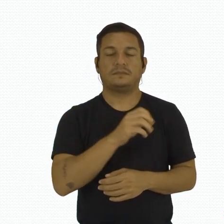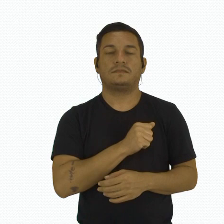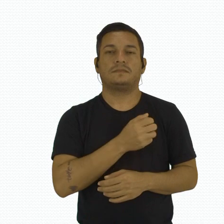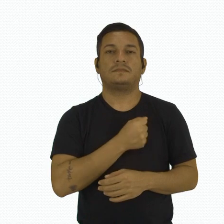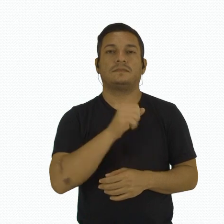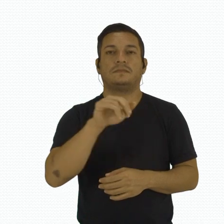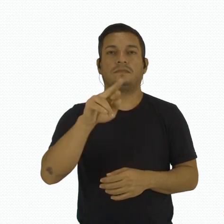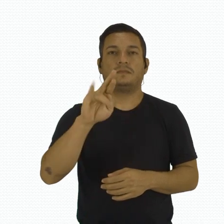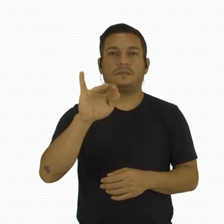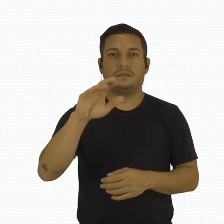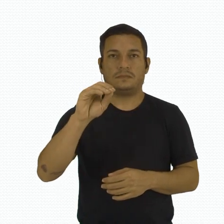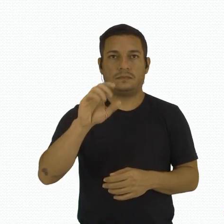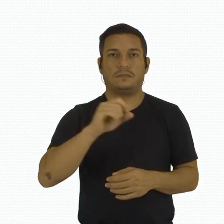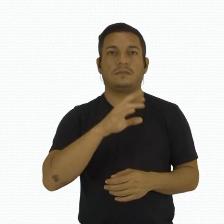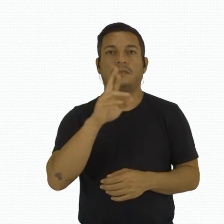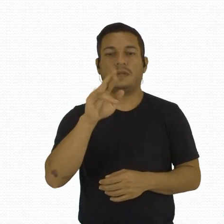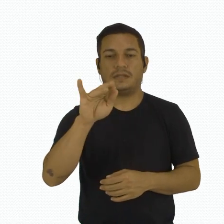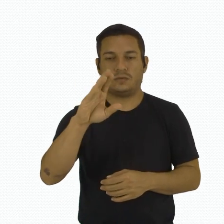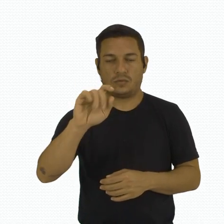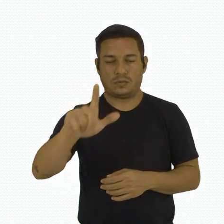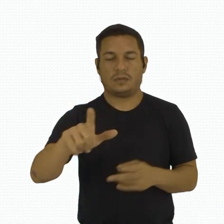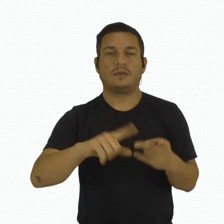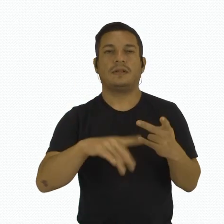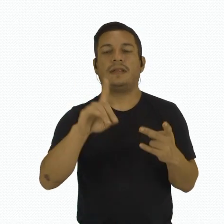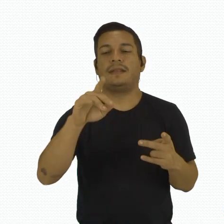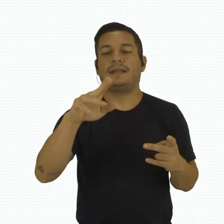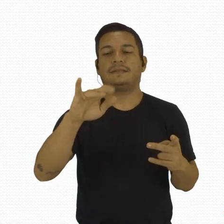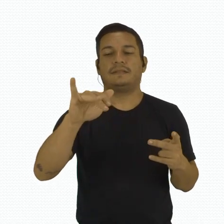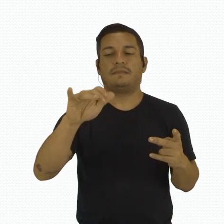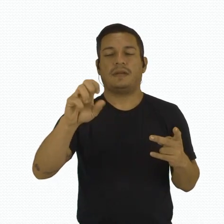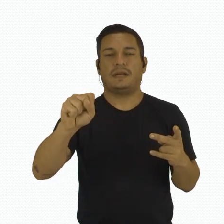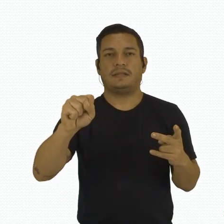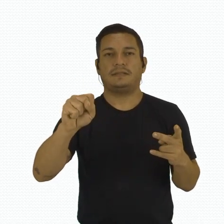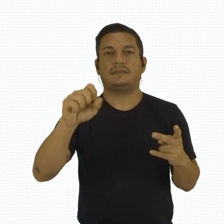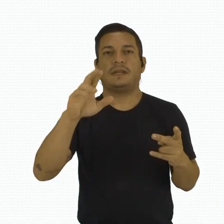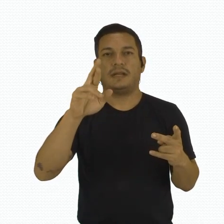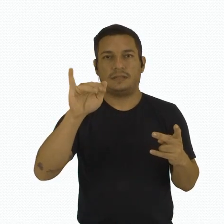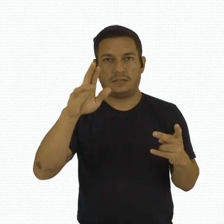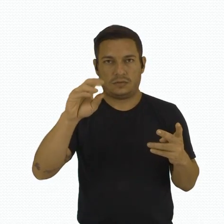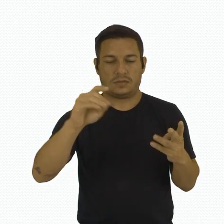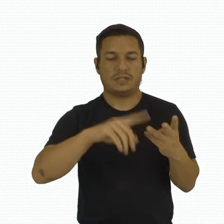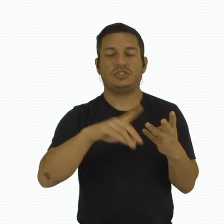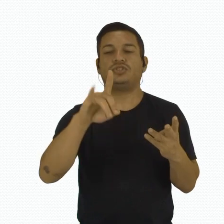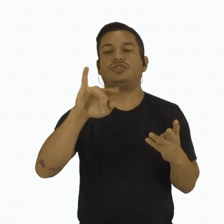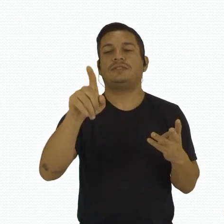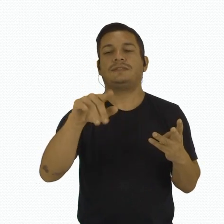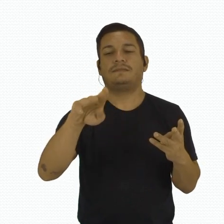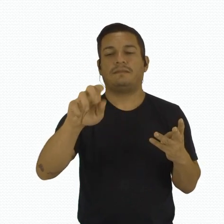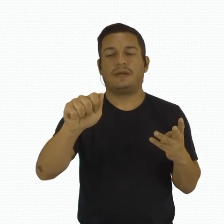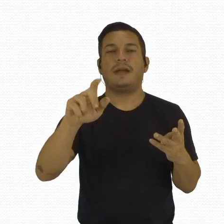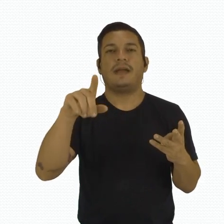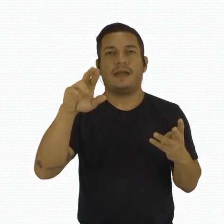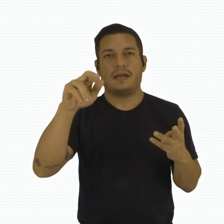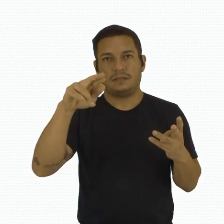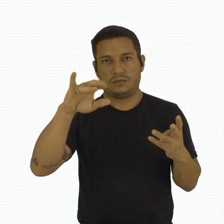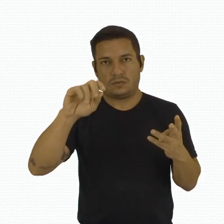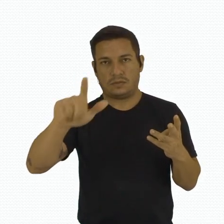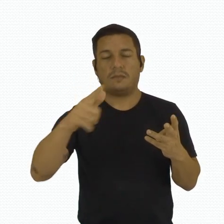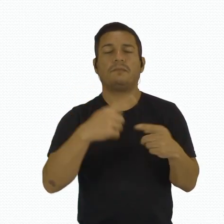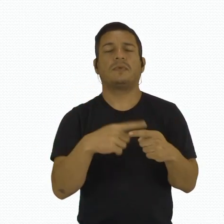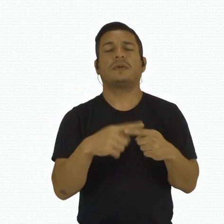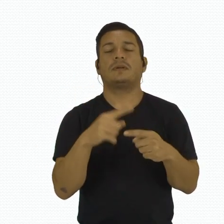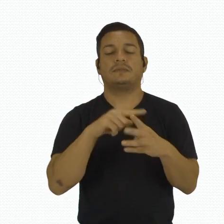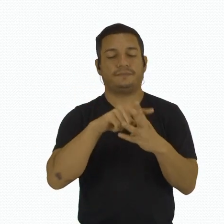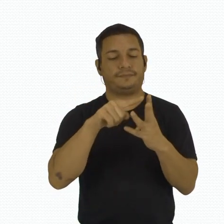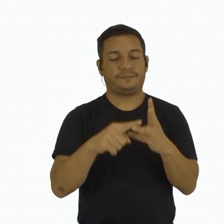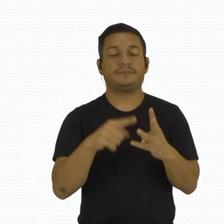racionais, decimais finitos são racionais, dízimas periódicas são racionais. Professor, por quê? Porque para todos esses